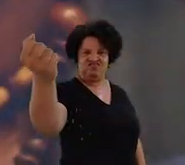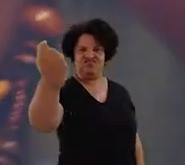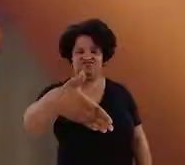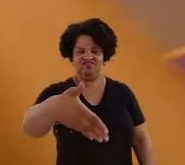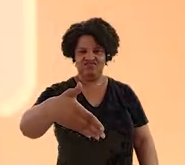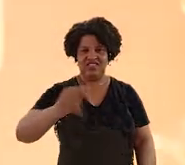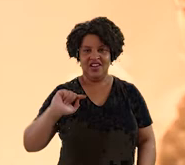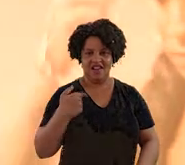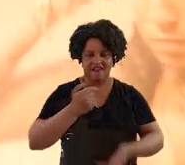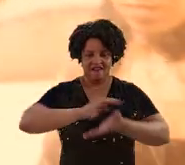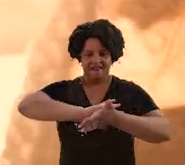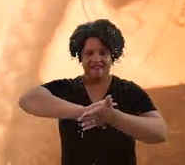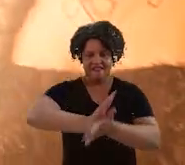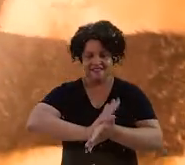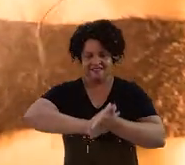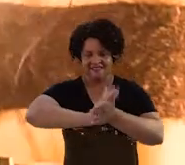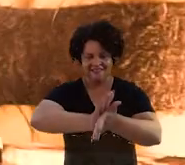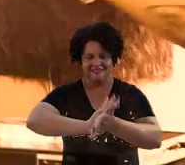Te amassa.